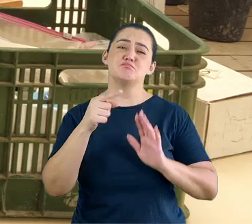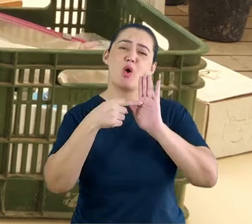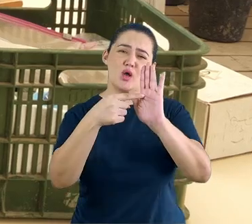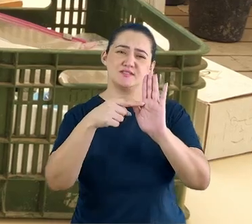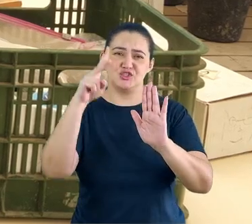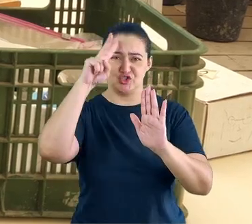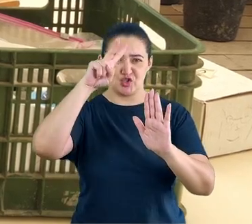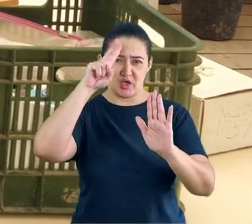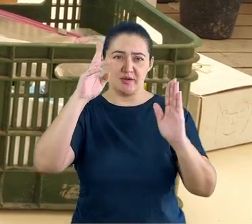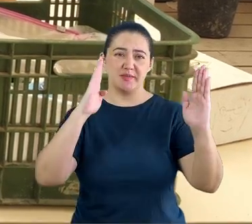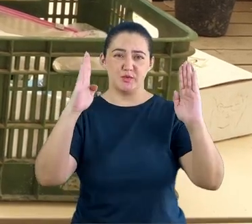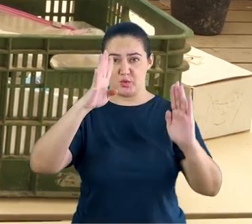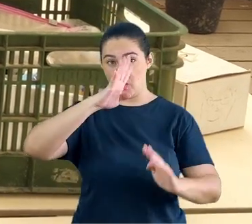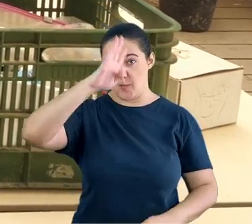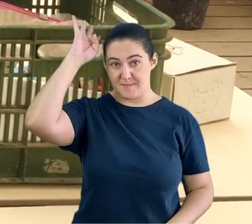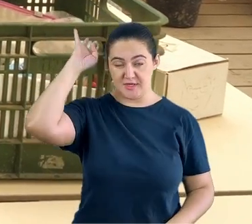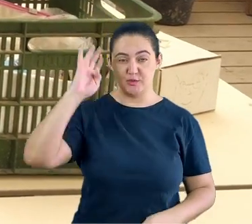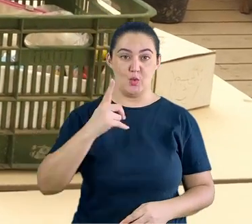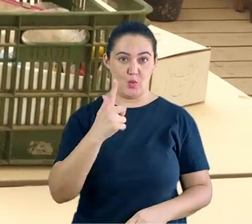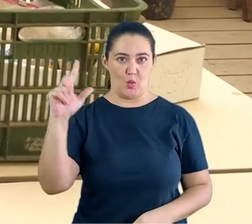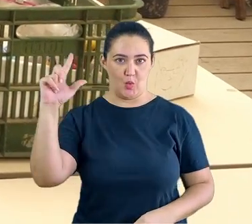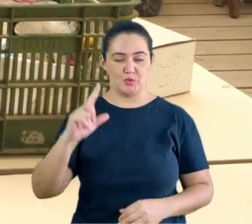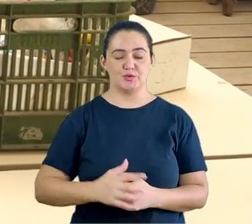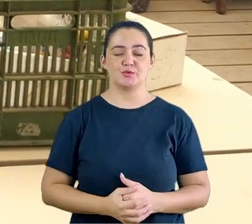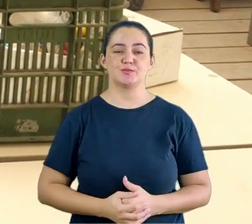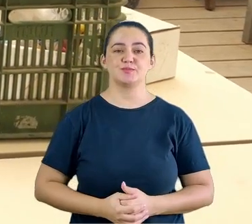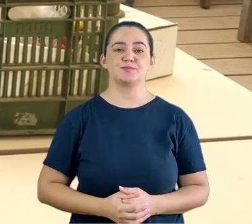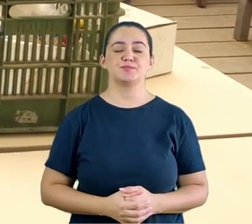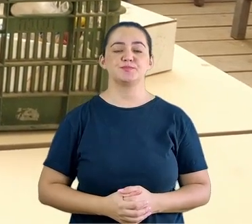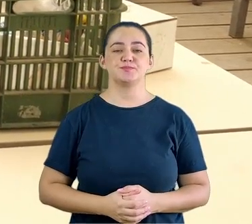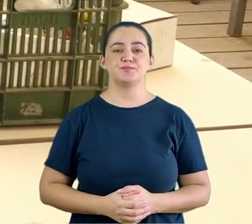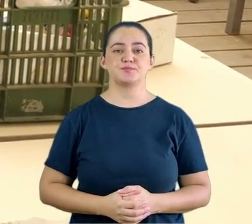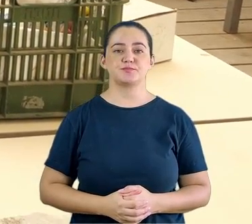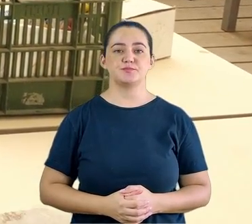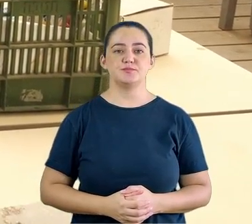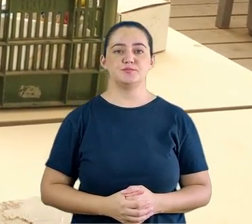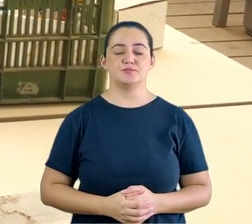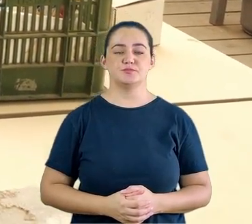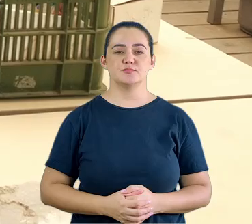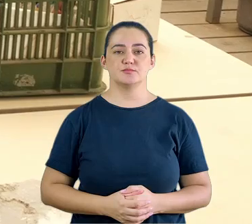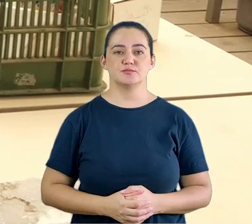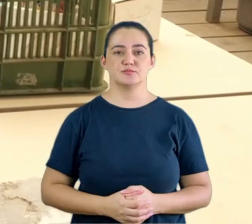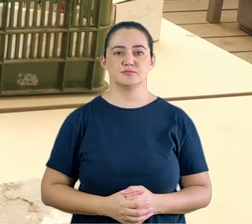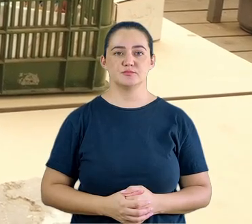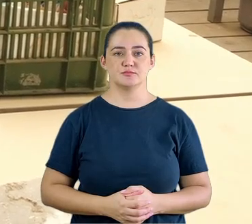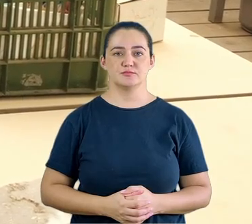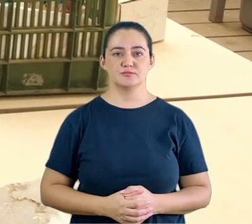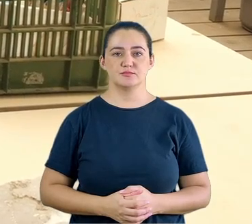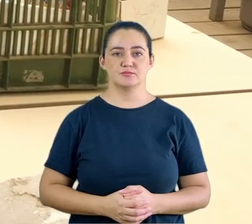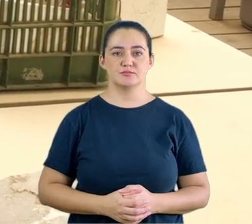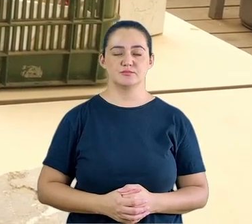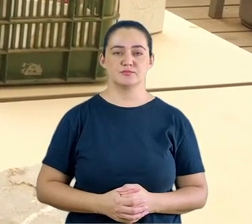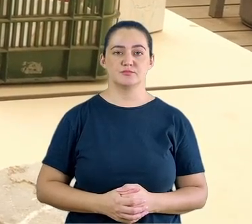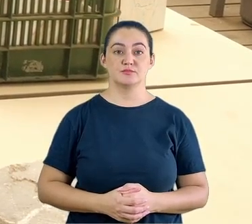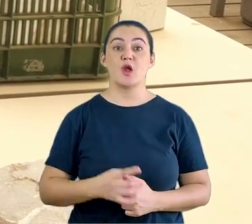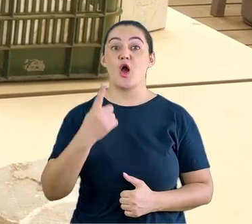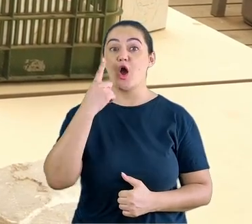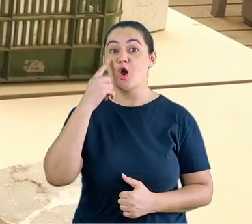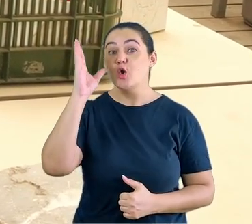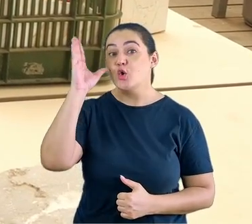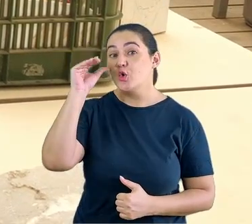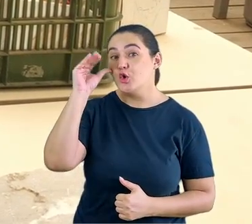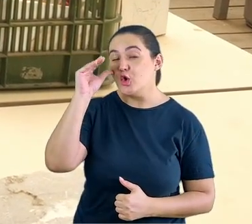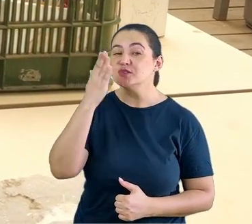pouco da história romana que havia aqui. Vou mostrar outra coisa para você. Você tem também aqui algo muito curioso que já é